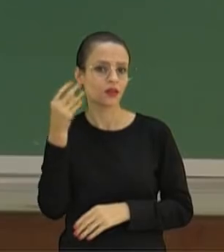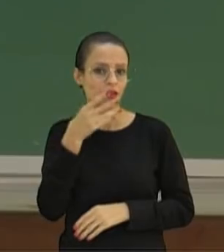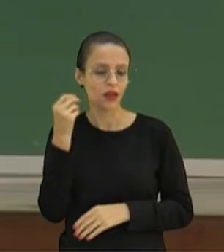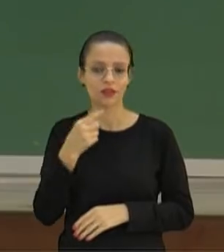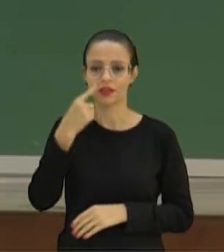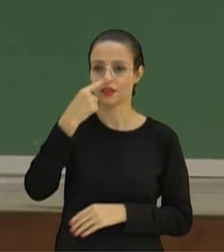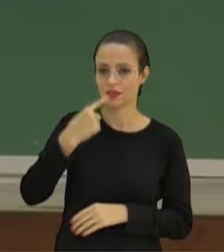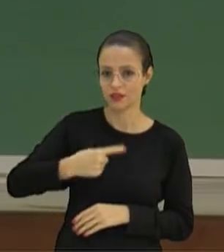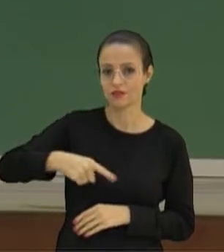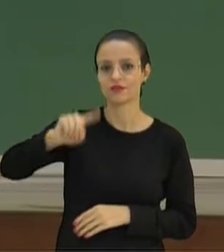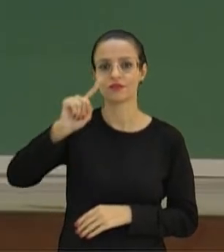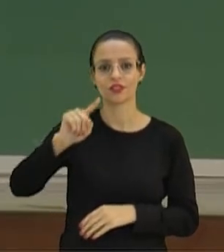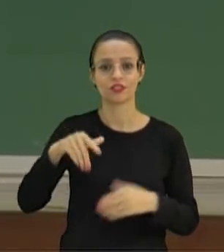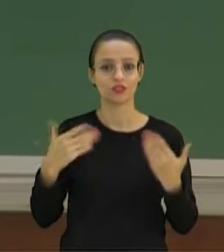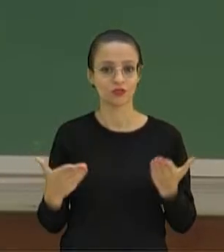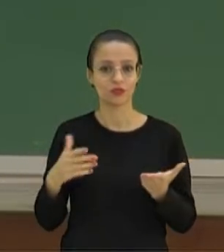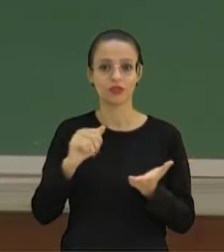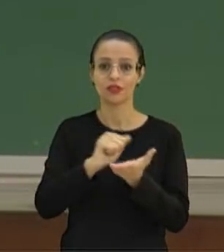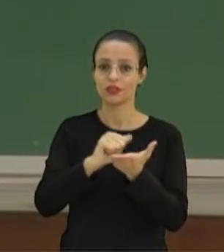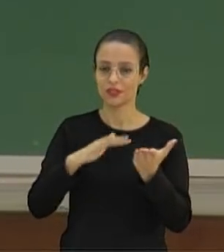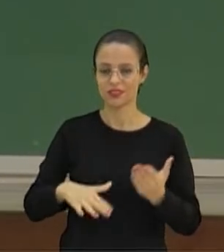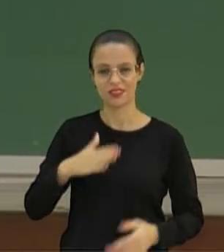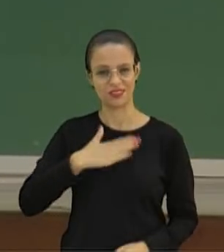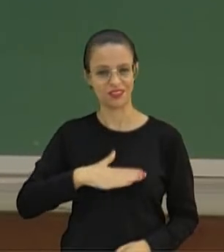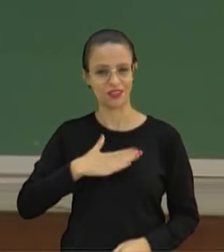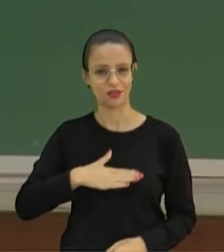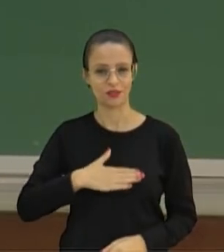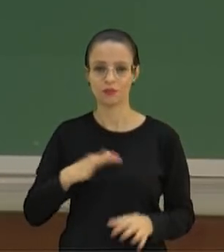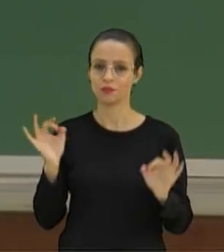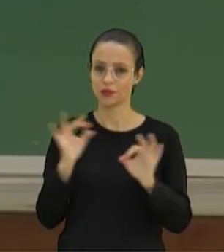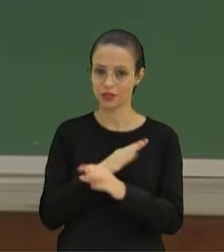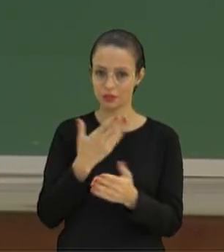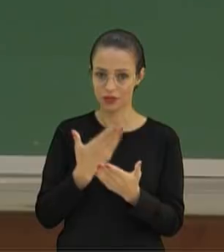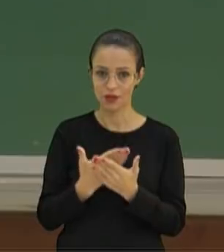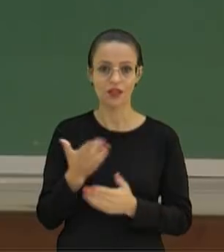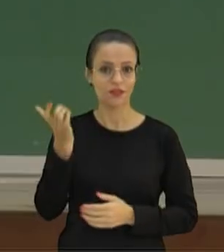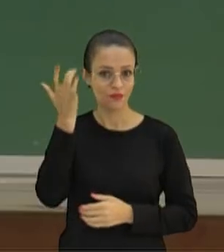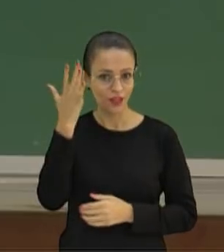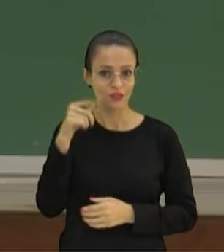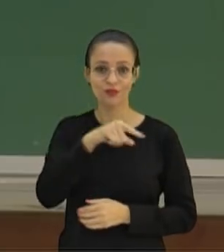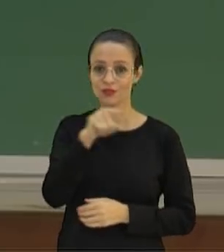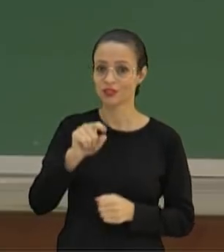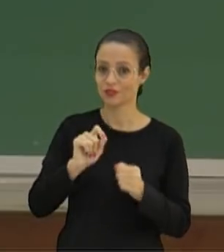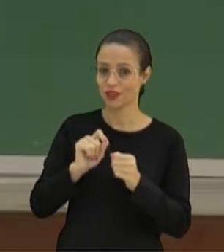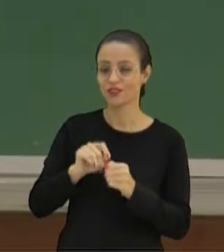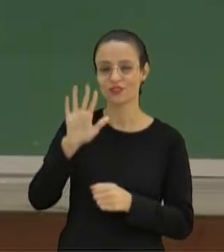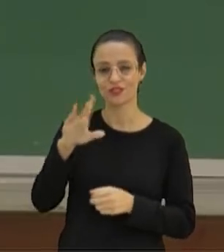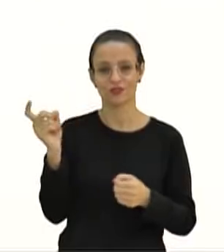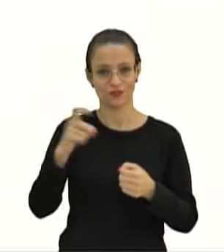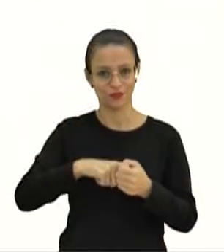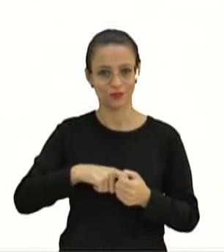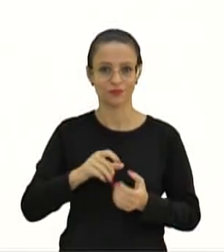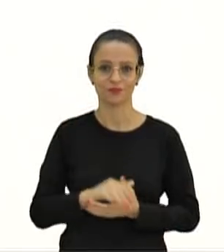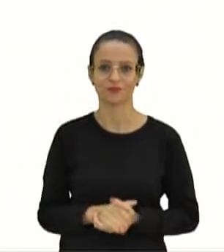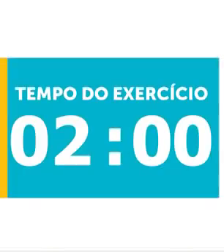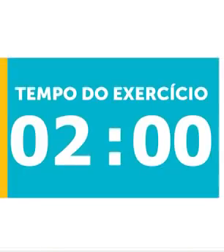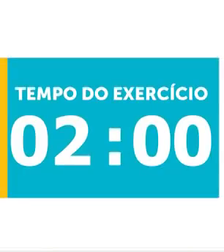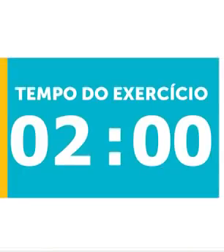um elefante? Exercício relax, hein, para terminar a aula. Façam aí e daqui a pouco a gente volta.